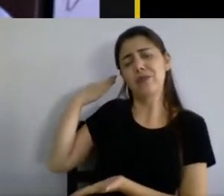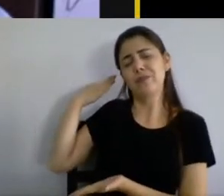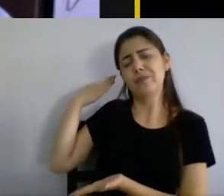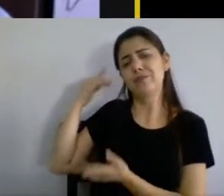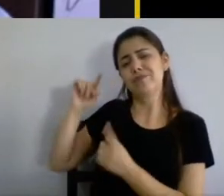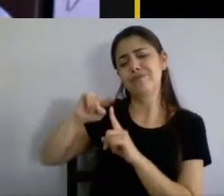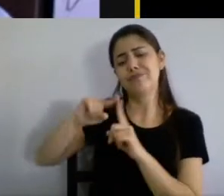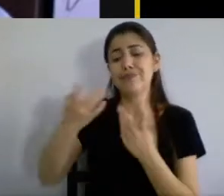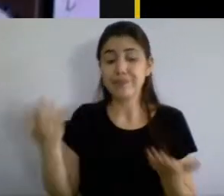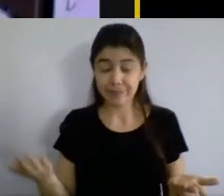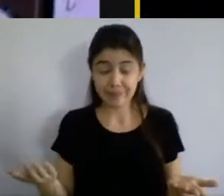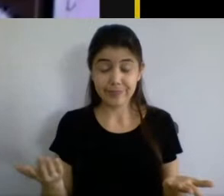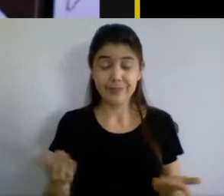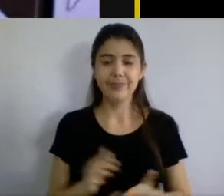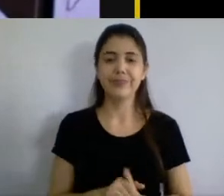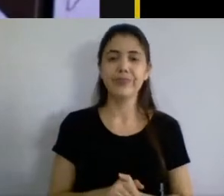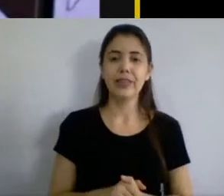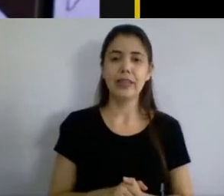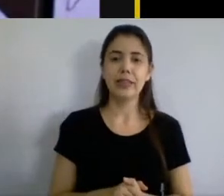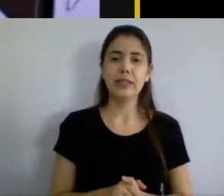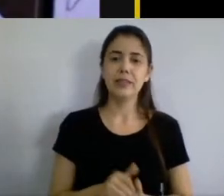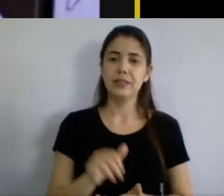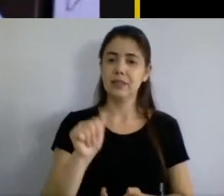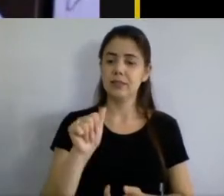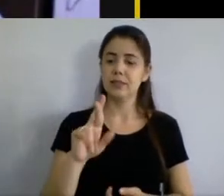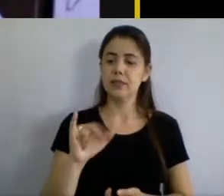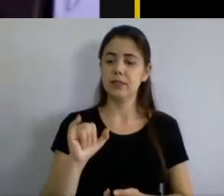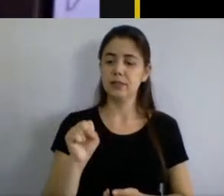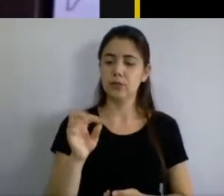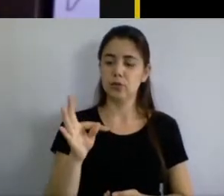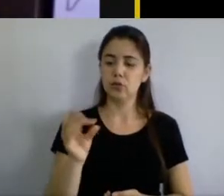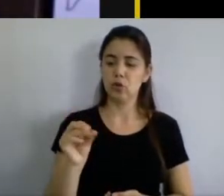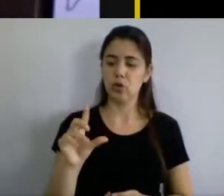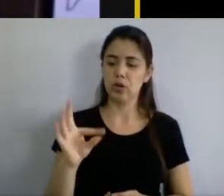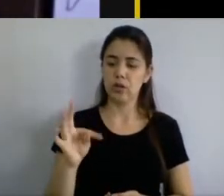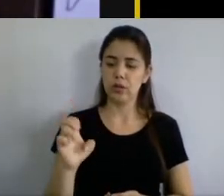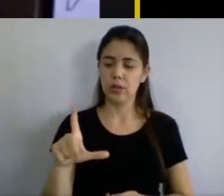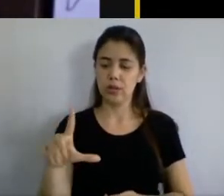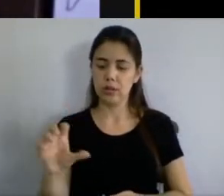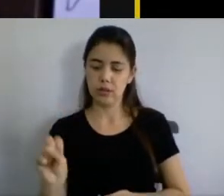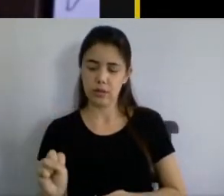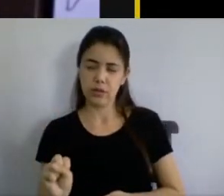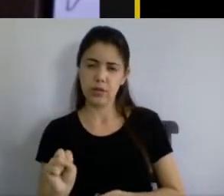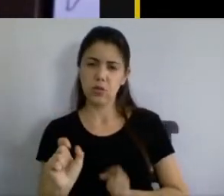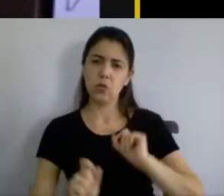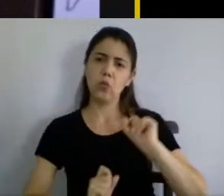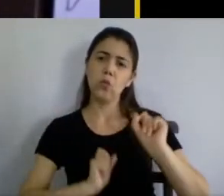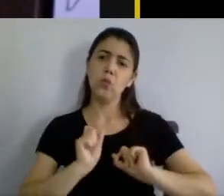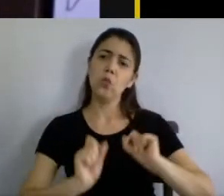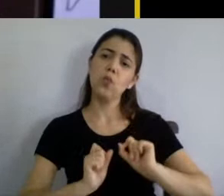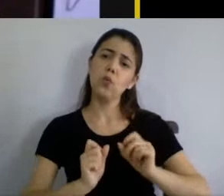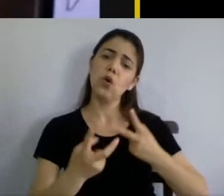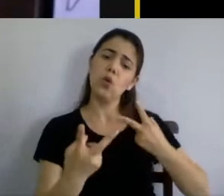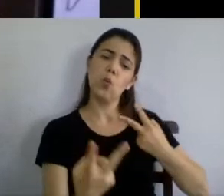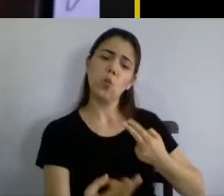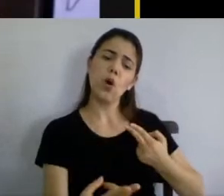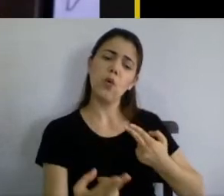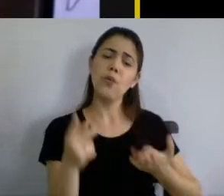Agora, diz o Aristóteles, o que é semelhante ao que é verdadeiro